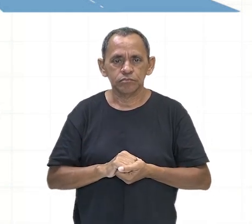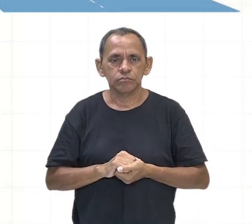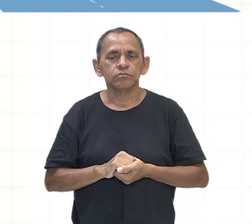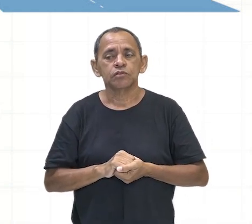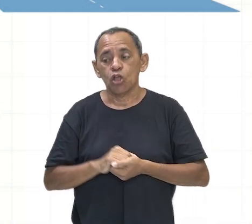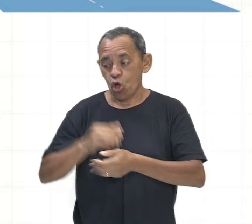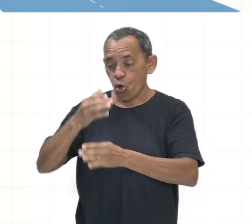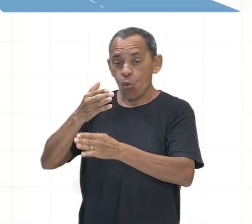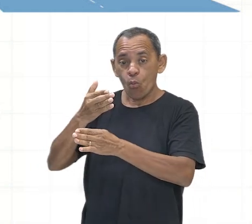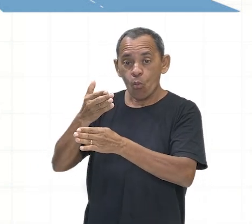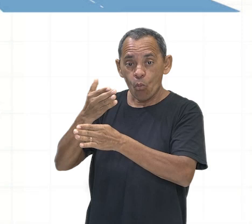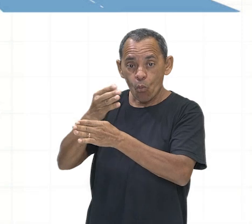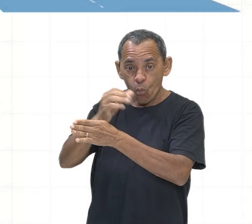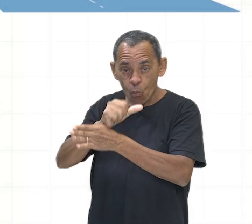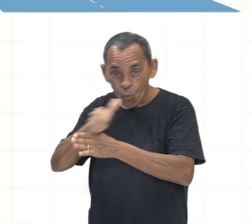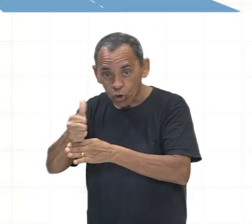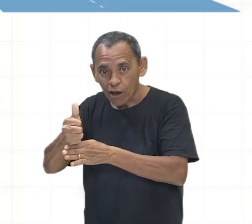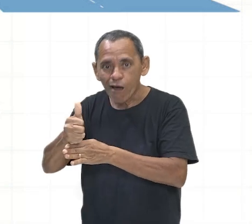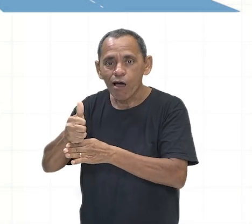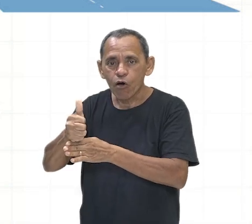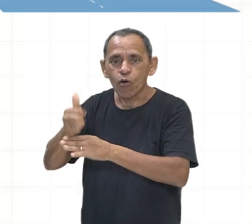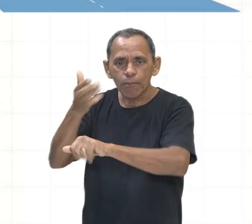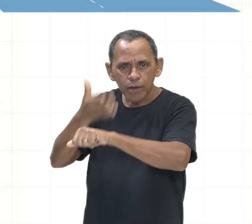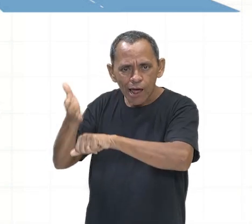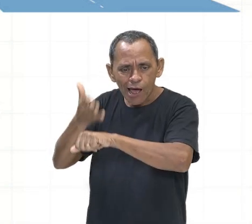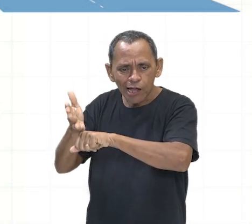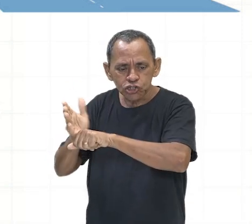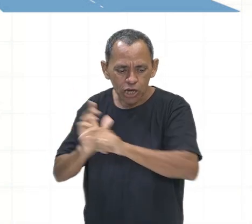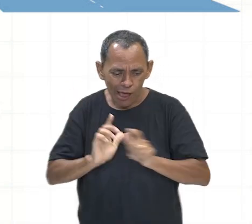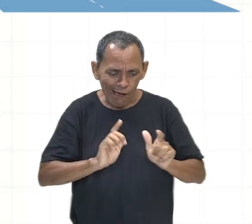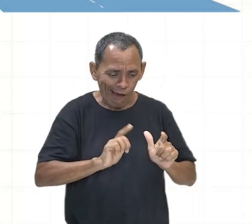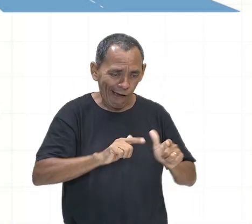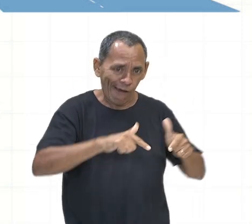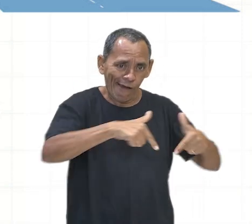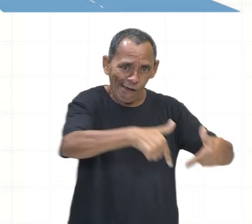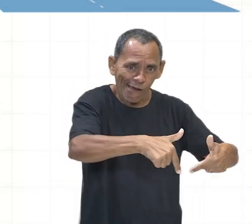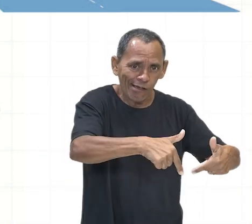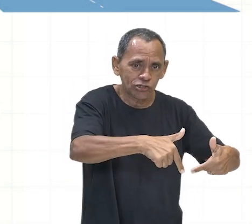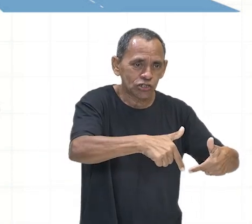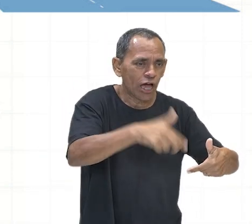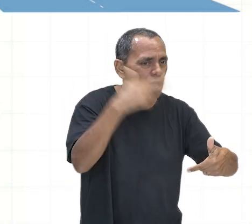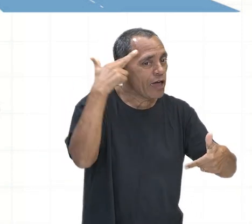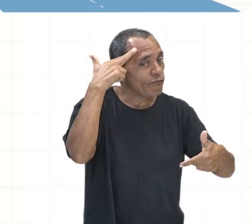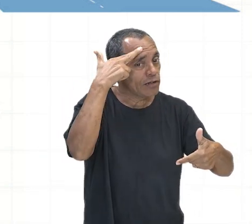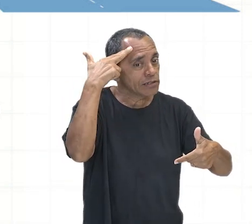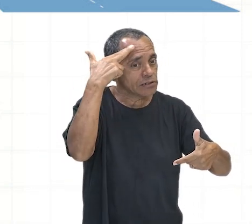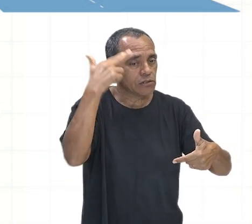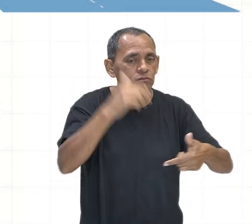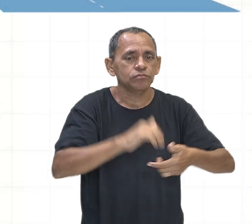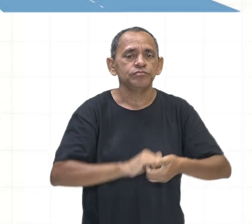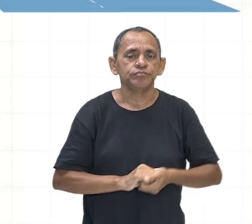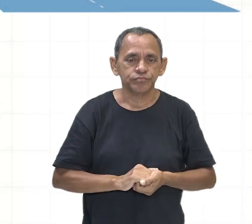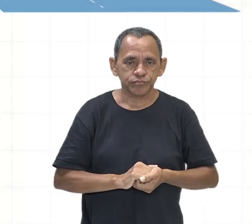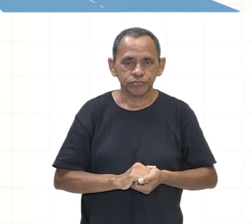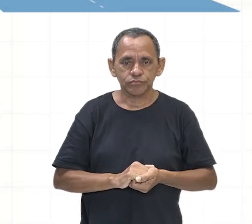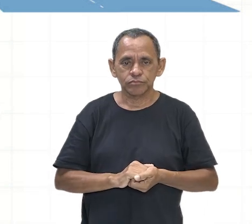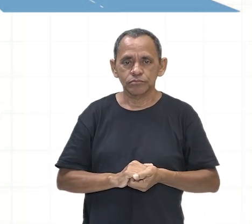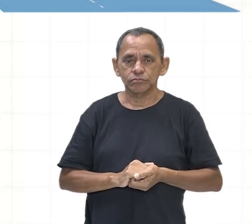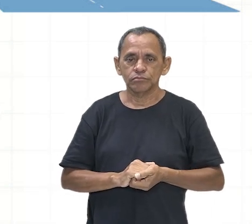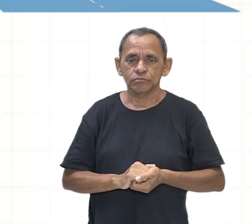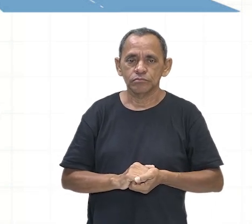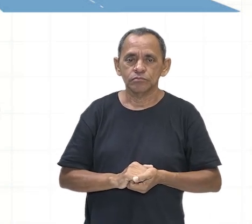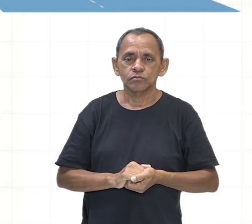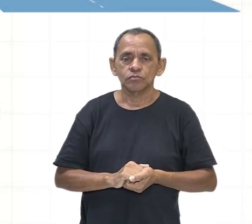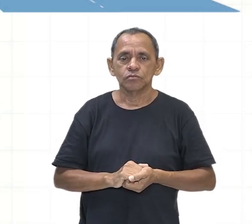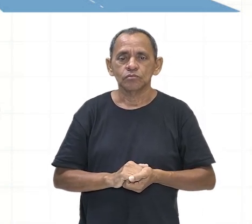prática, a ética é reflexão. A ética sempre vai